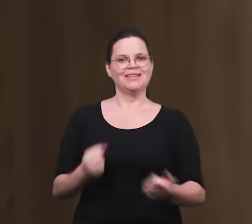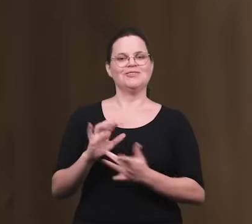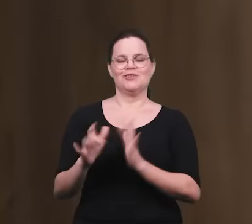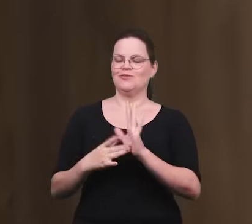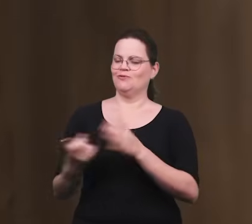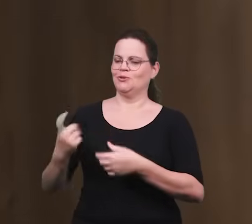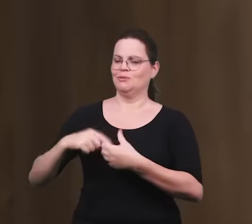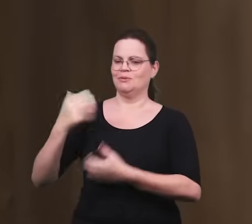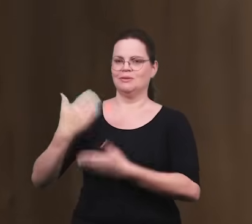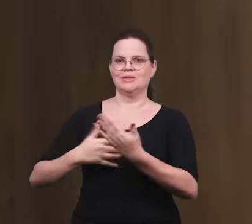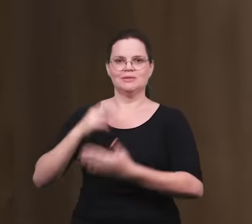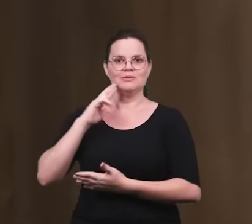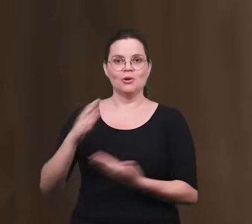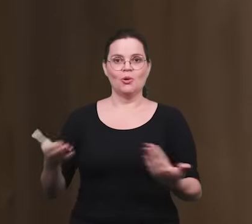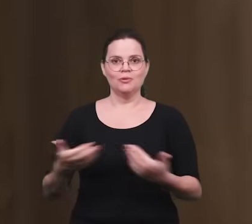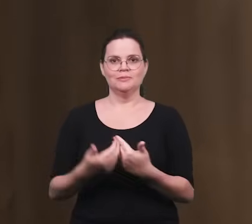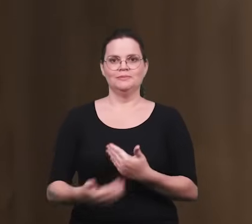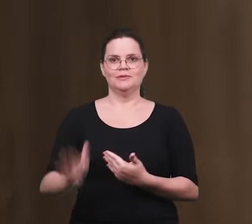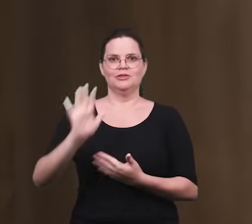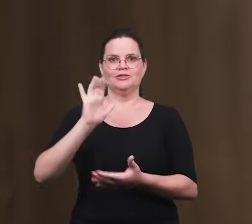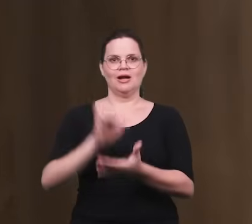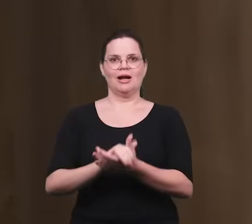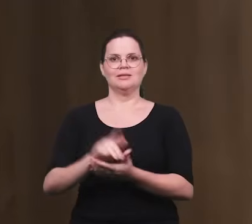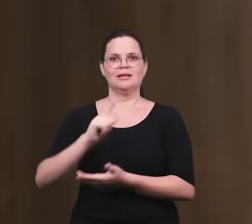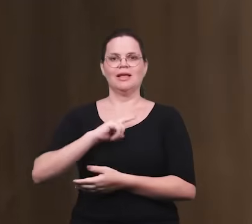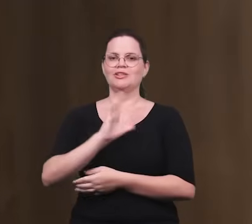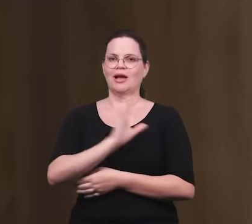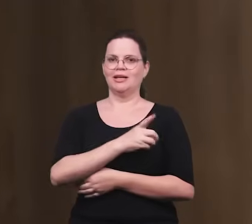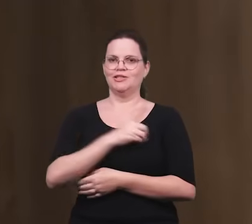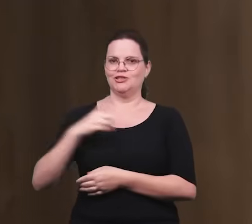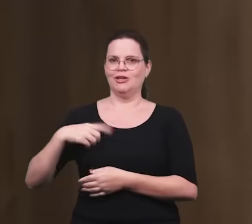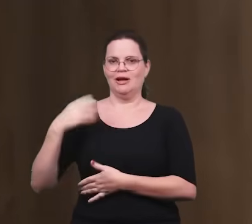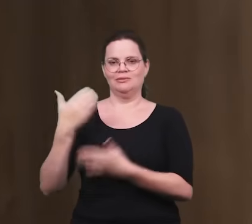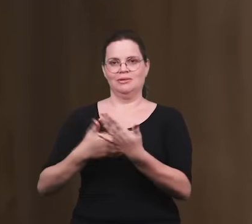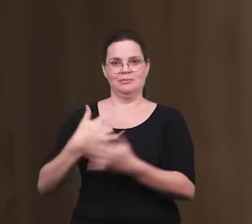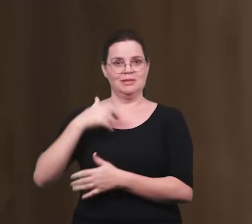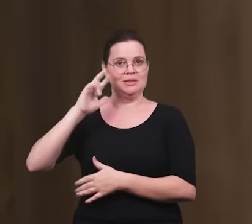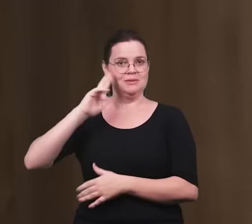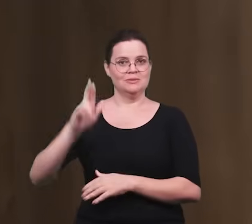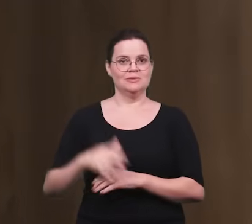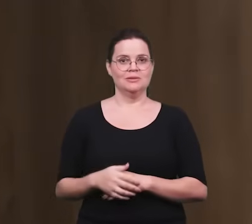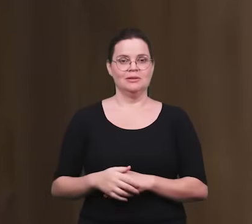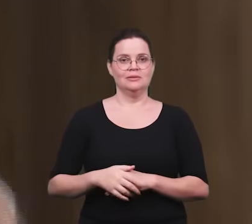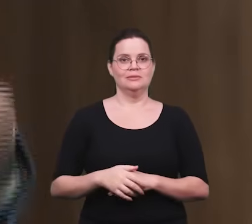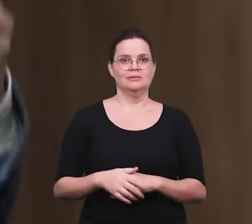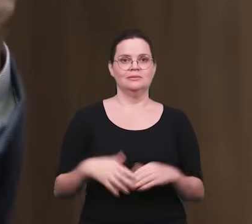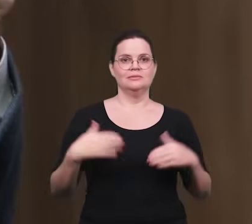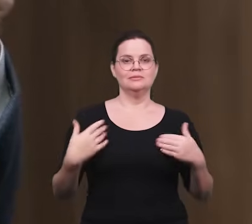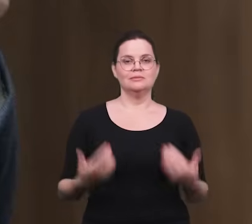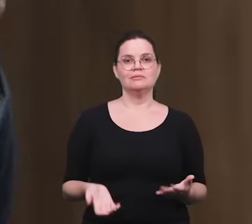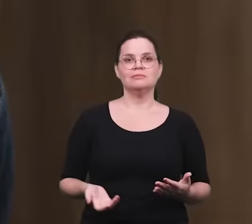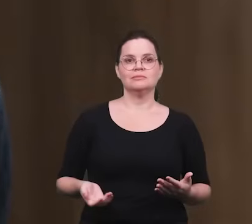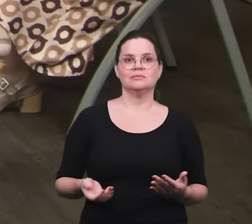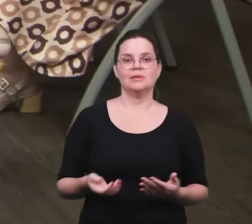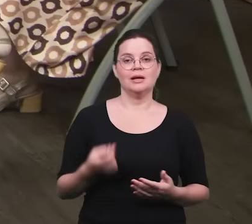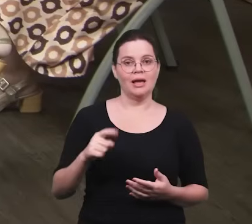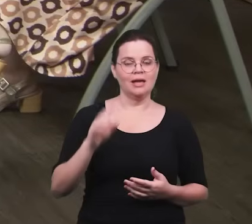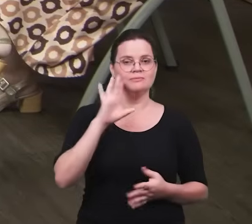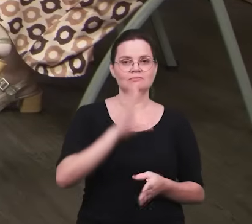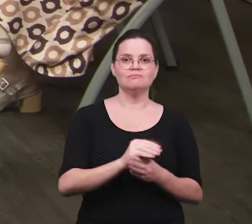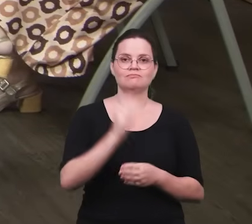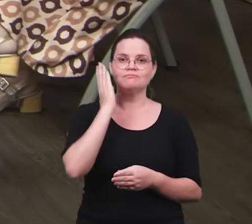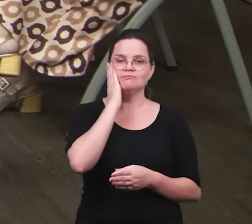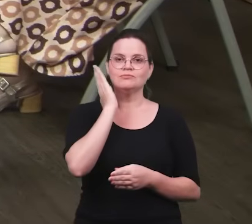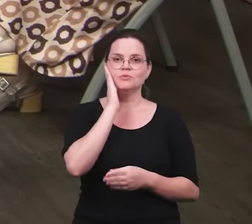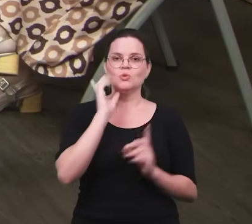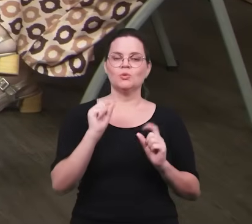para a presença do Senhor. Hoje, esse jovem já é até casado, é até um diácono na presença do Senhor. Glória a Deus. Então, é você